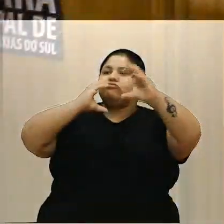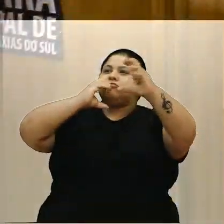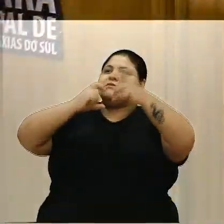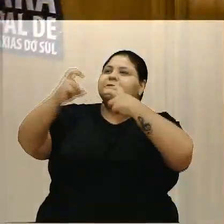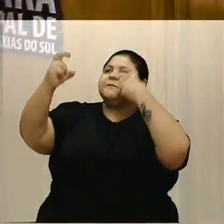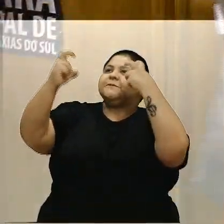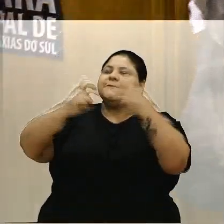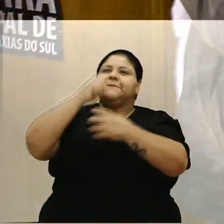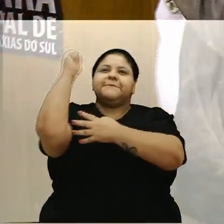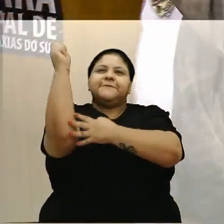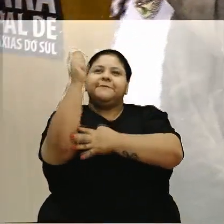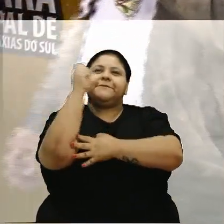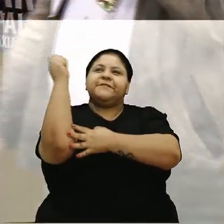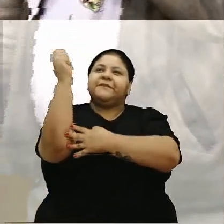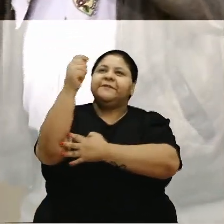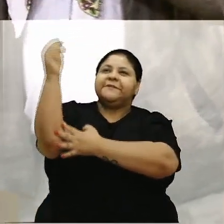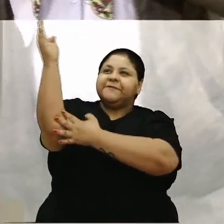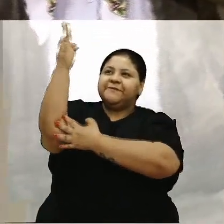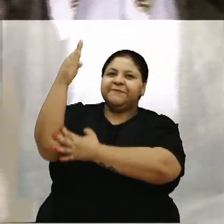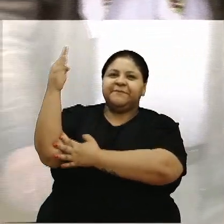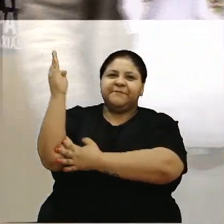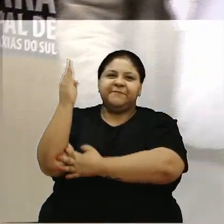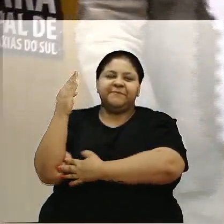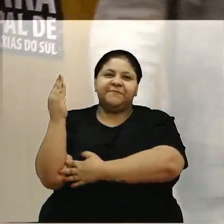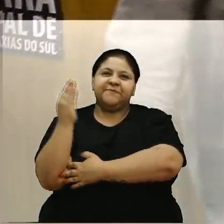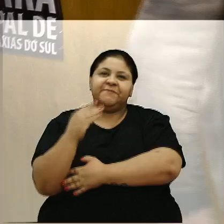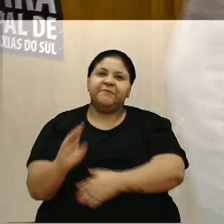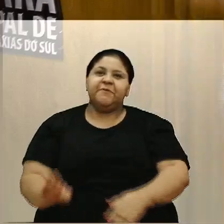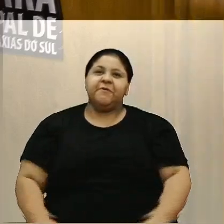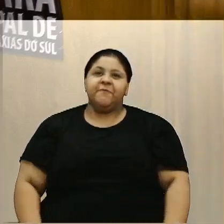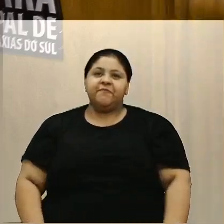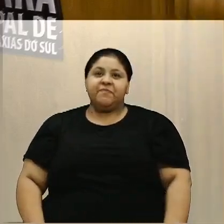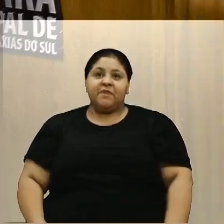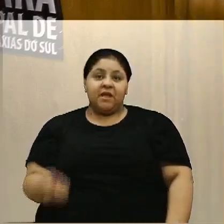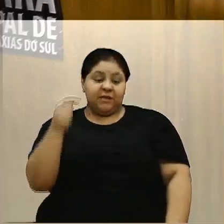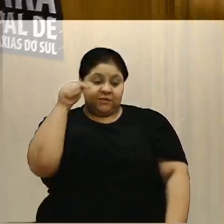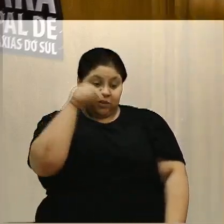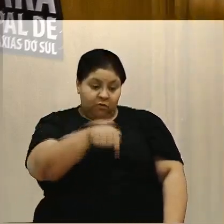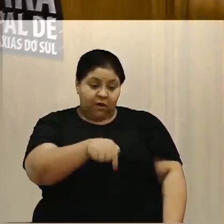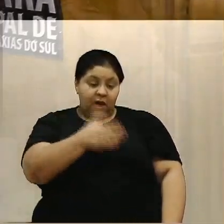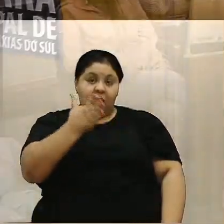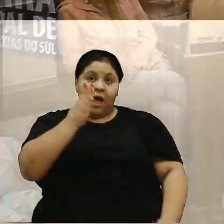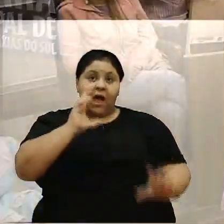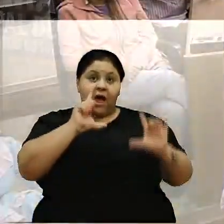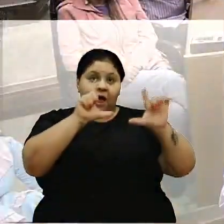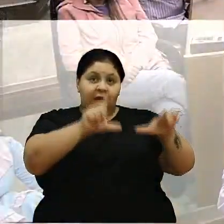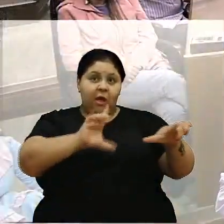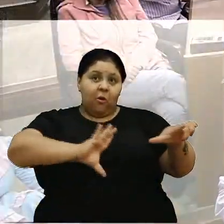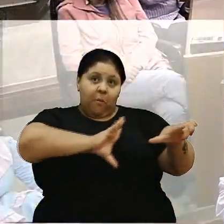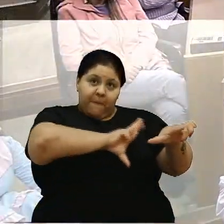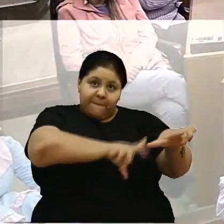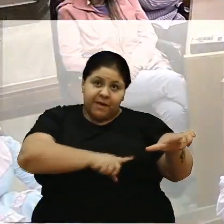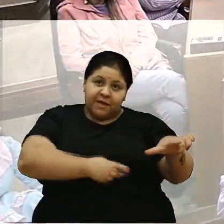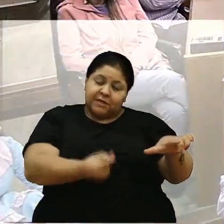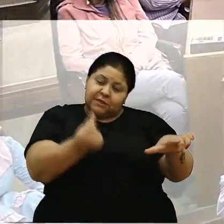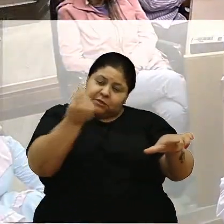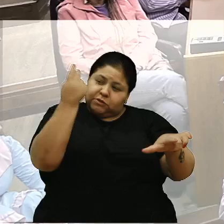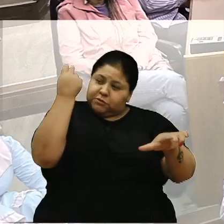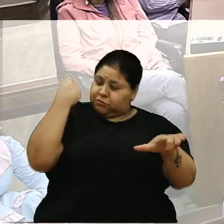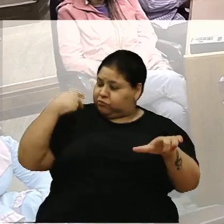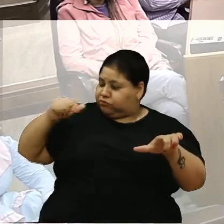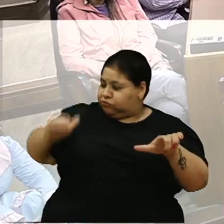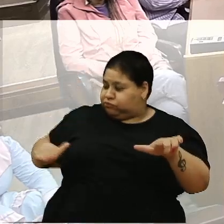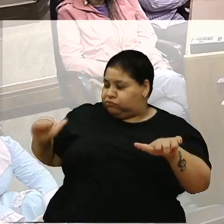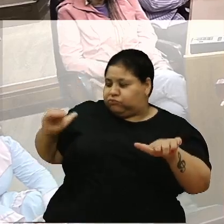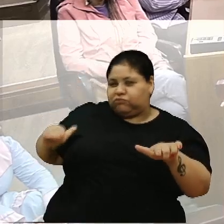canto gauchesco e brasileiro desta terra que eu amei